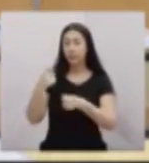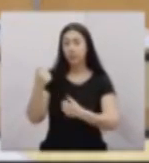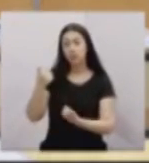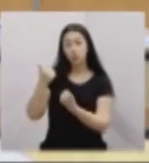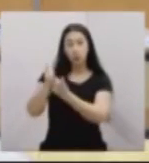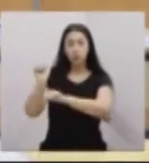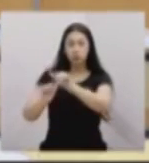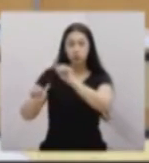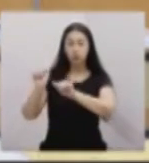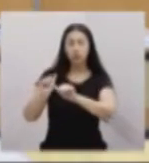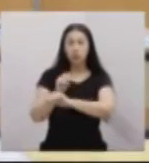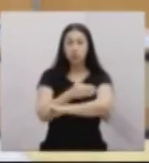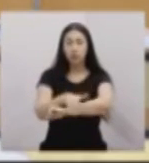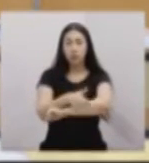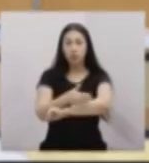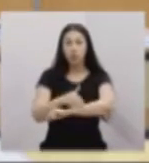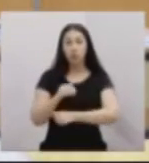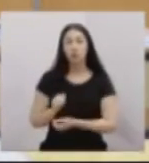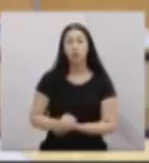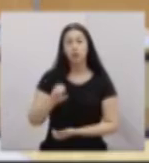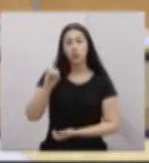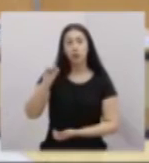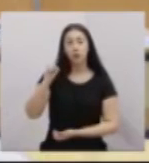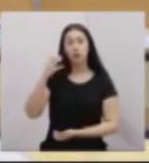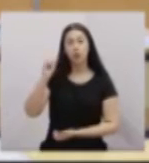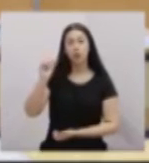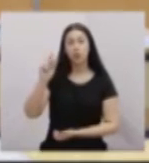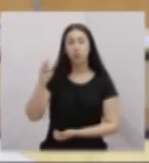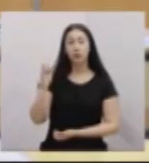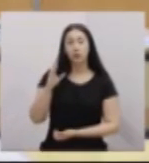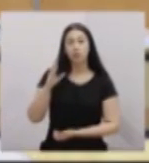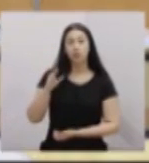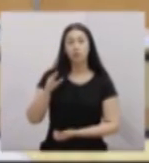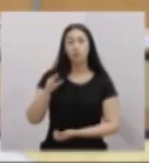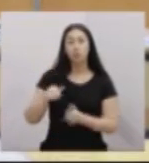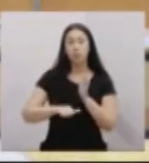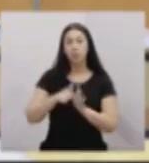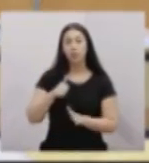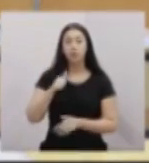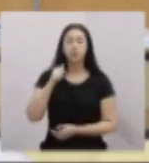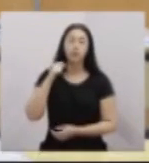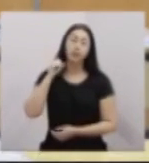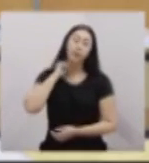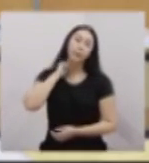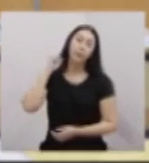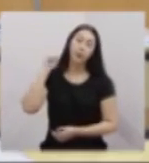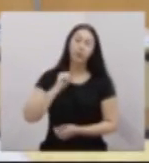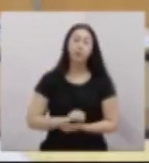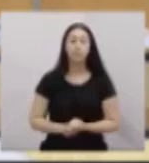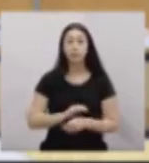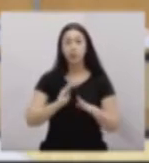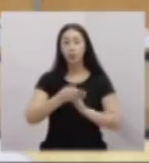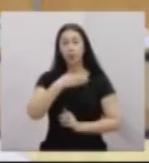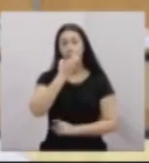localizado na Rua Expedicionário Oscar Palmeira de Abreu, próximo ao número 537, no Jardim Paraíso.